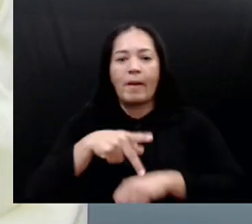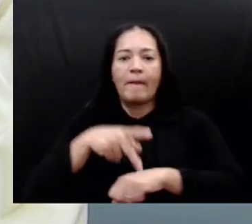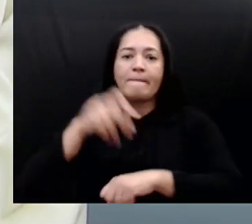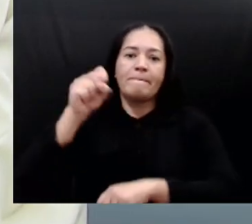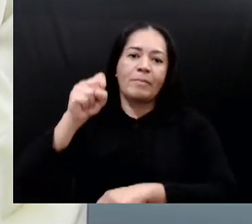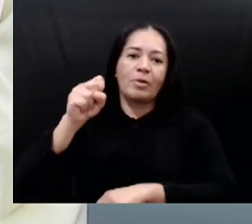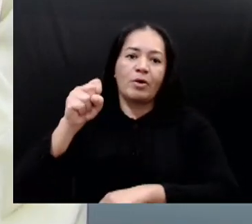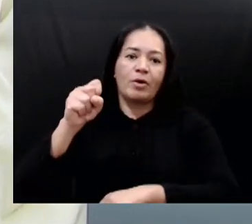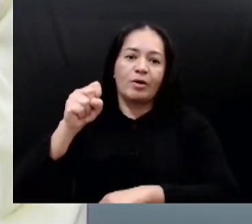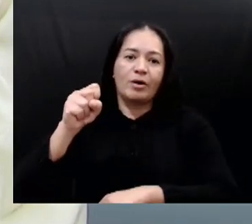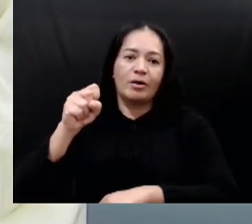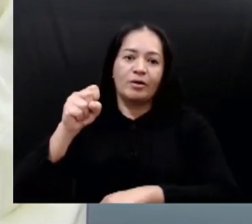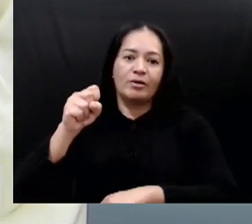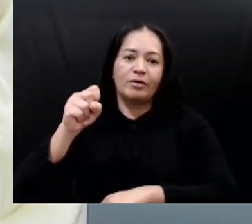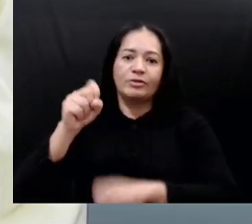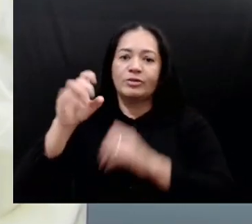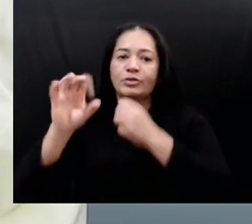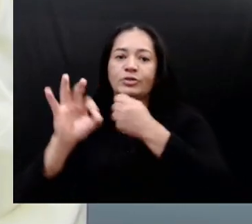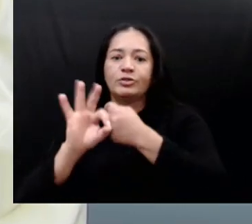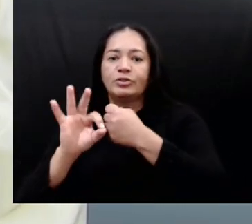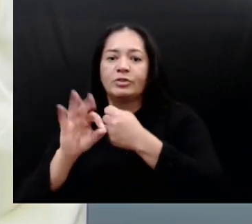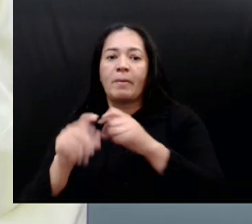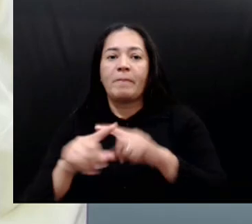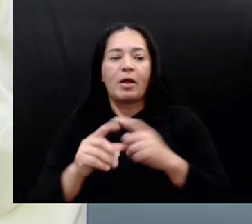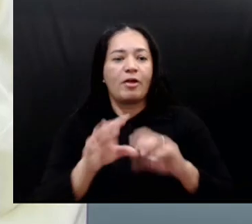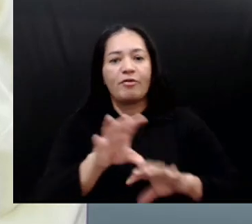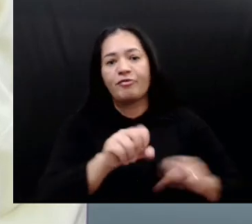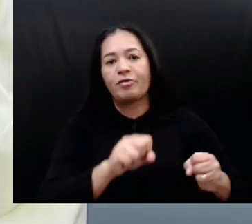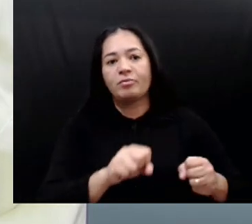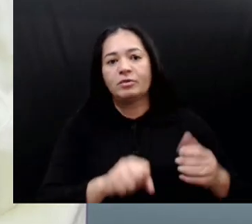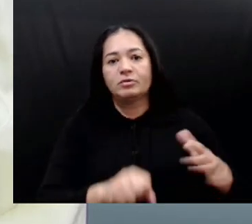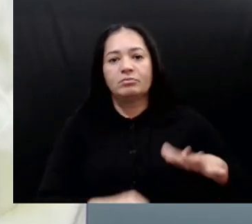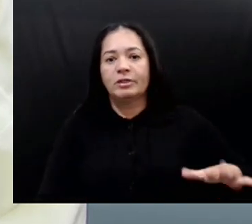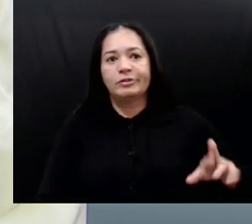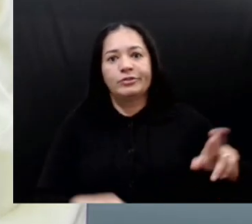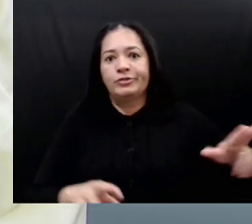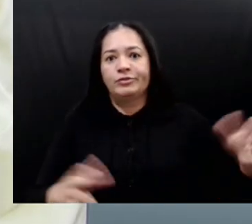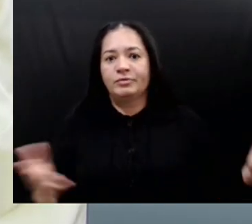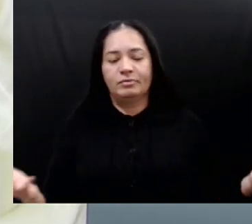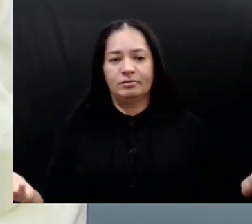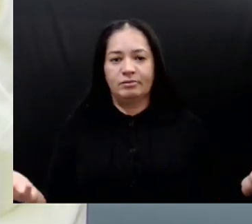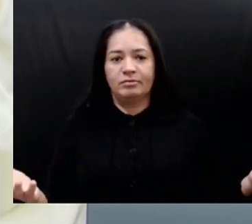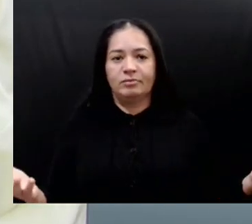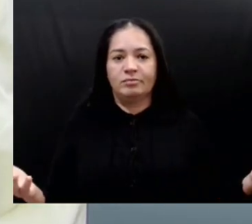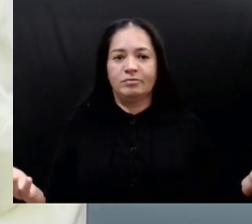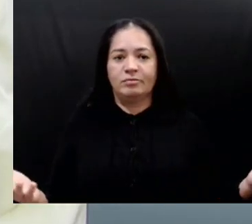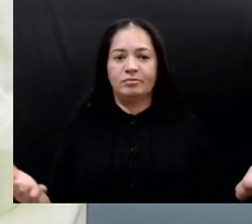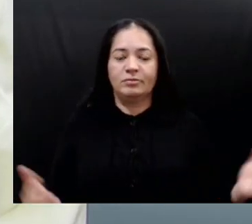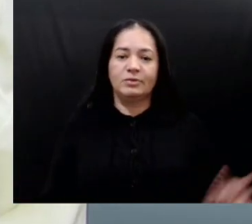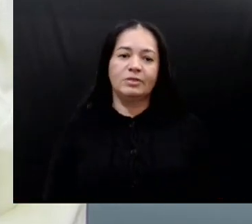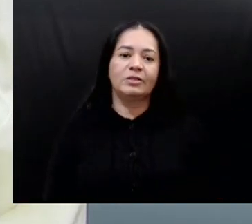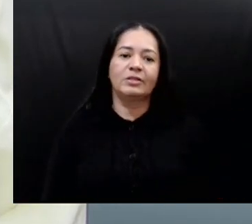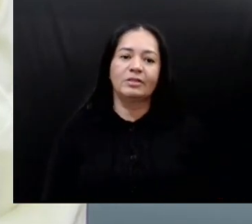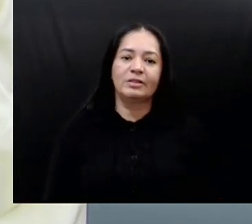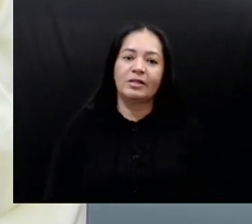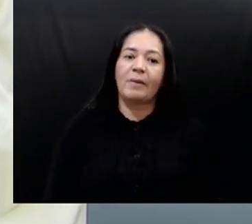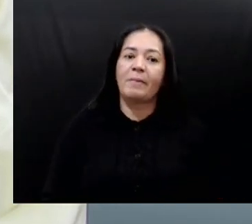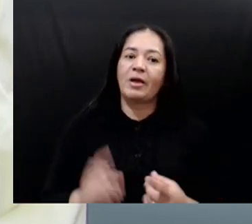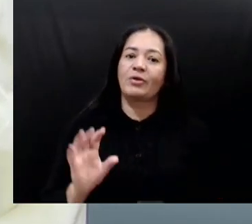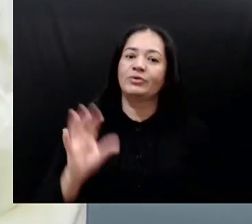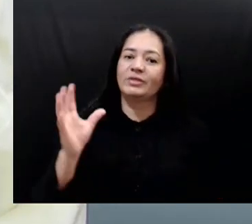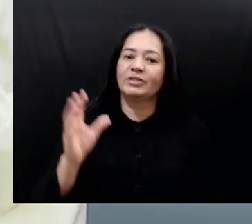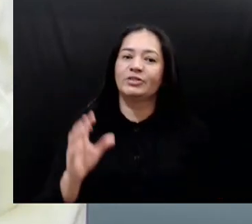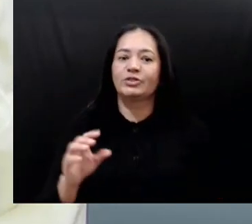direito com uma graduação, uma área que seja muito diferente. O que não acontece num curso de especialização. Dependendo do